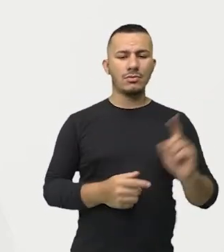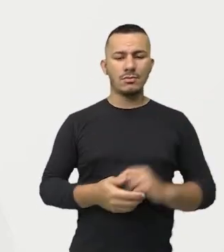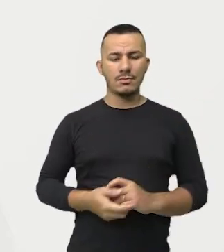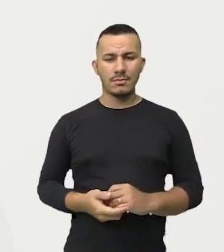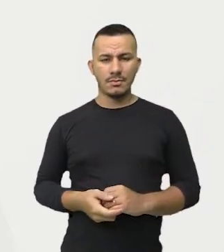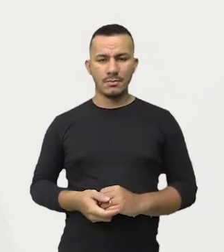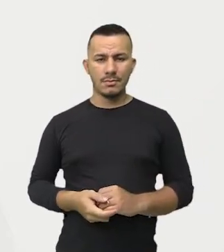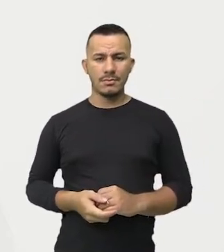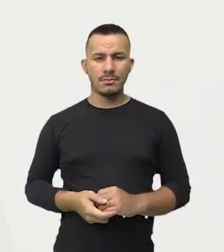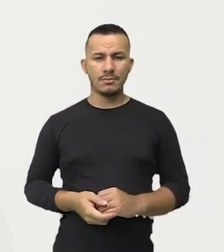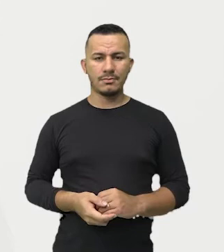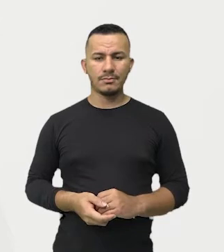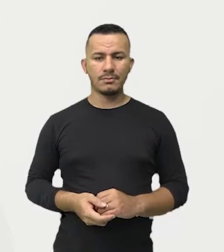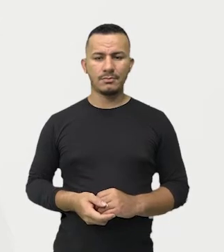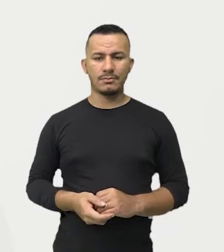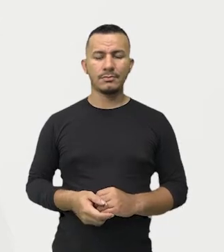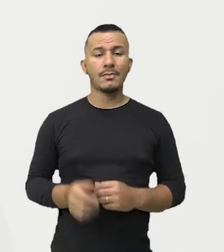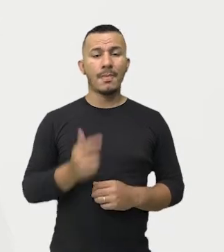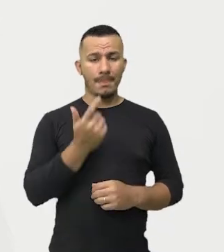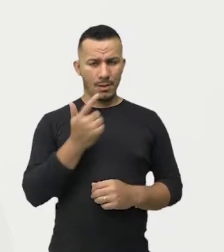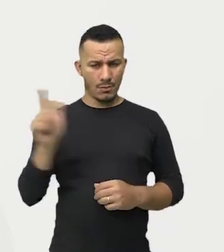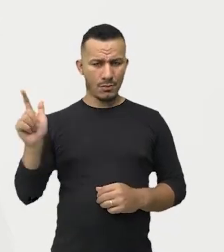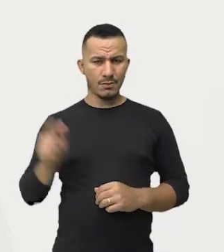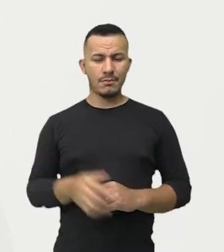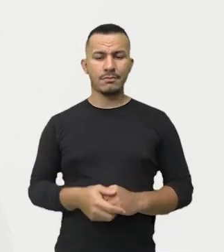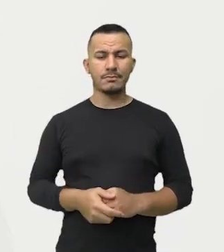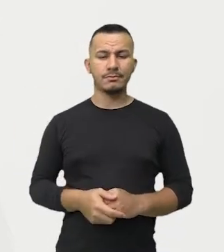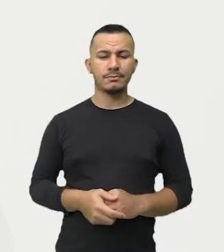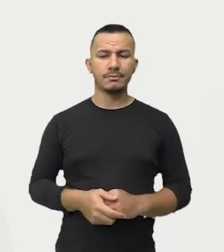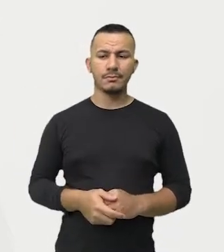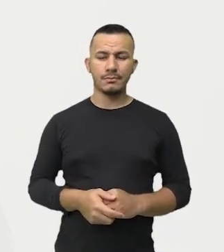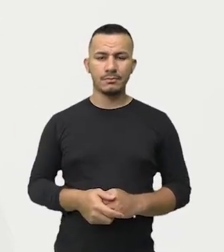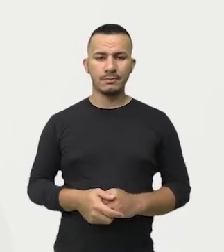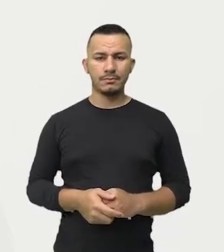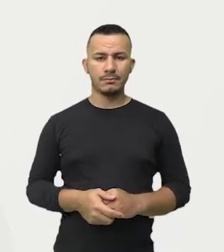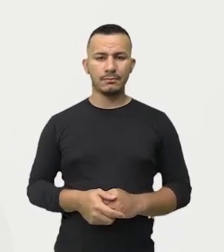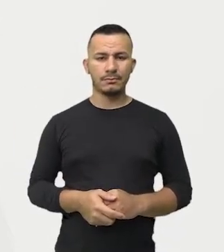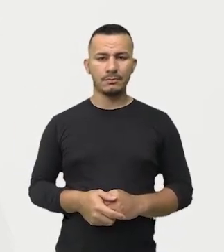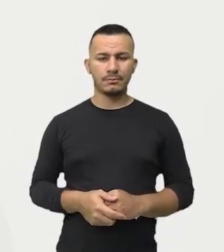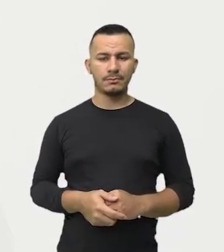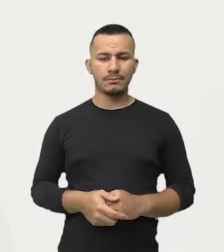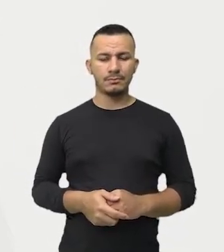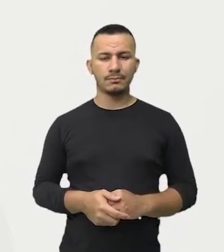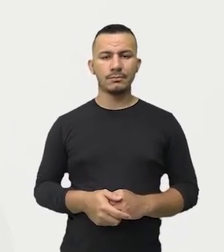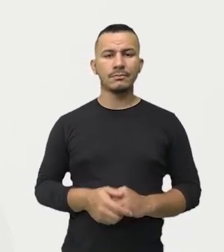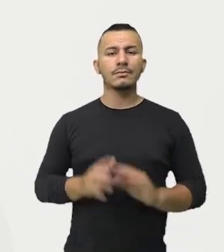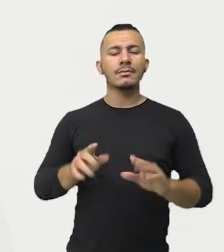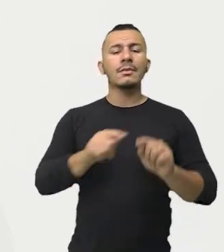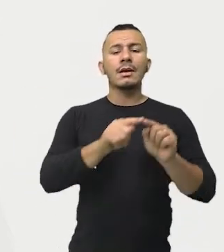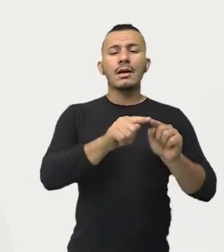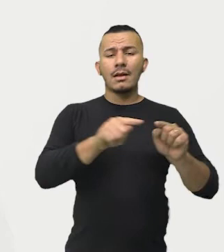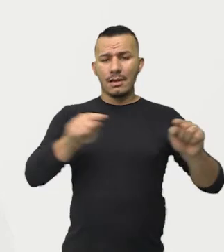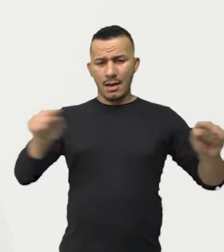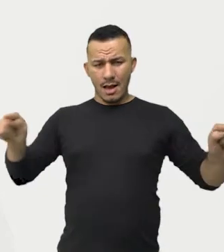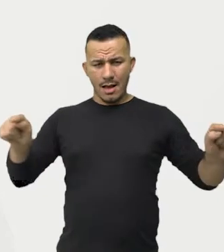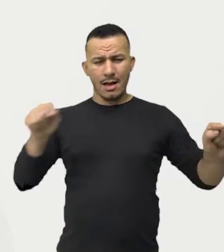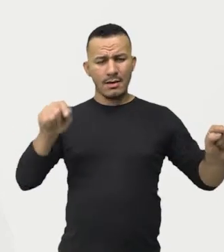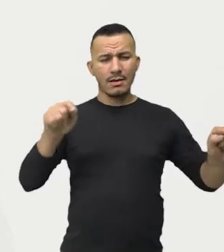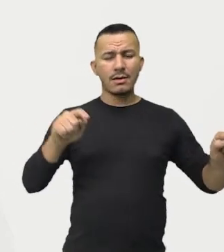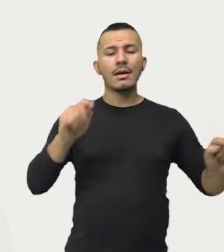bom? Vamos continuar. Atenção, pessoal. Onde fica representada a